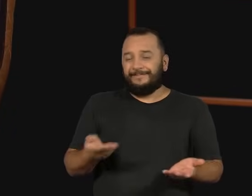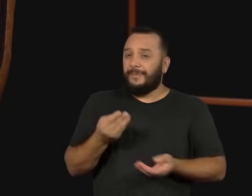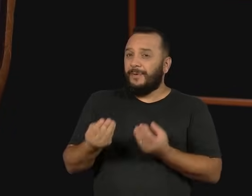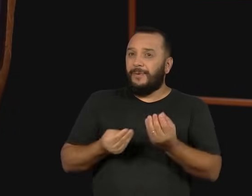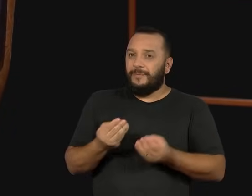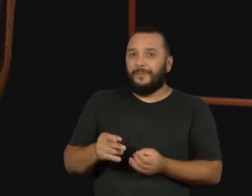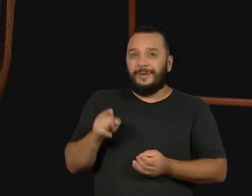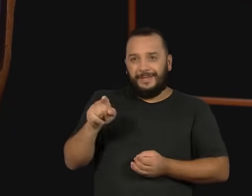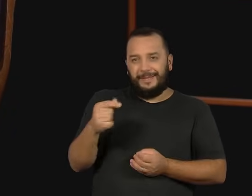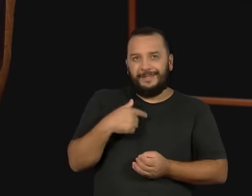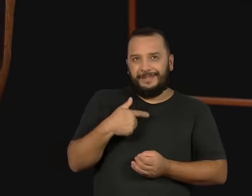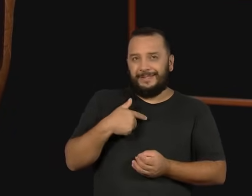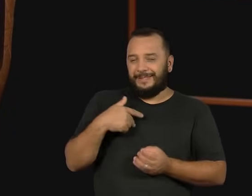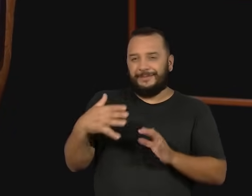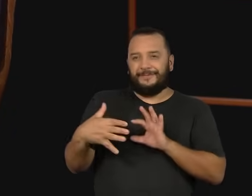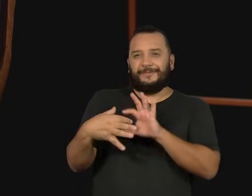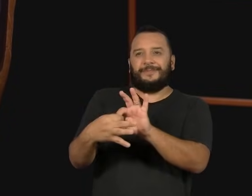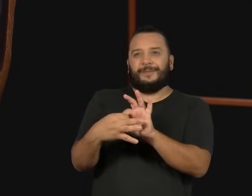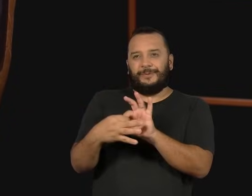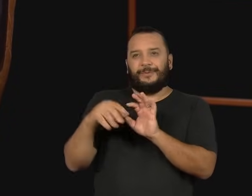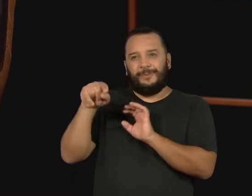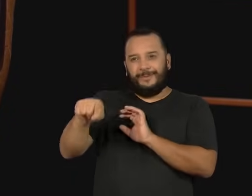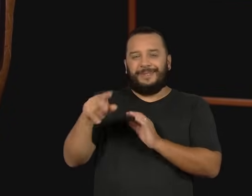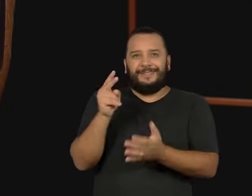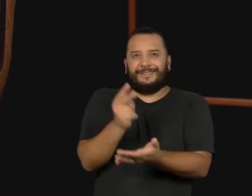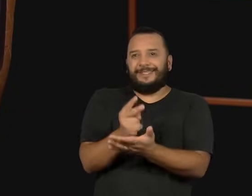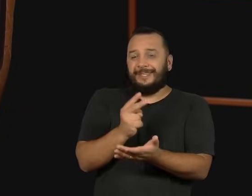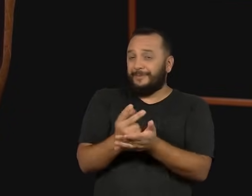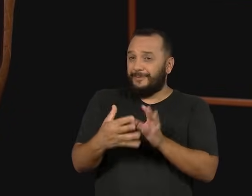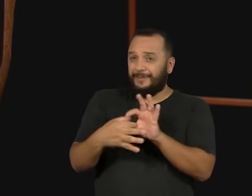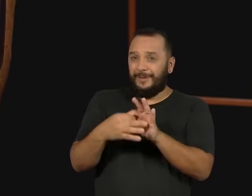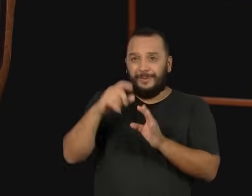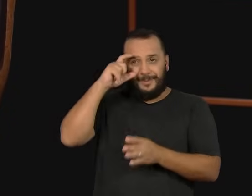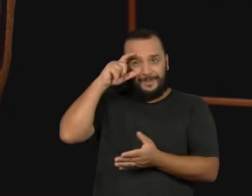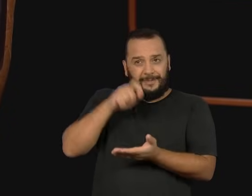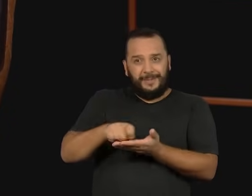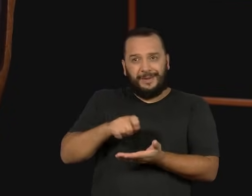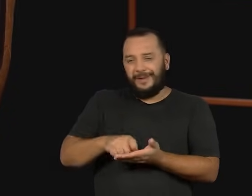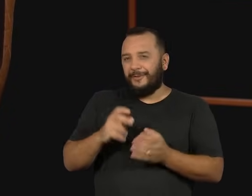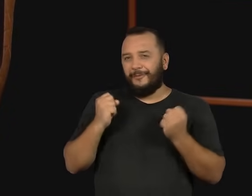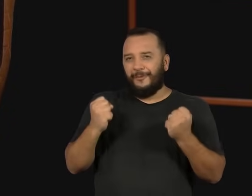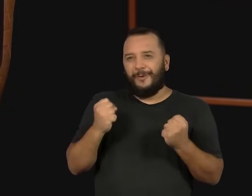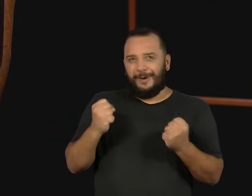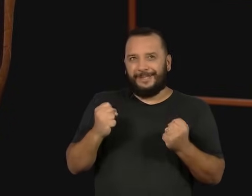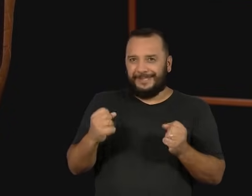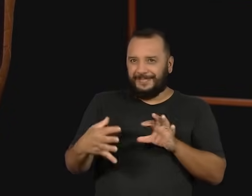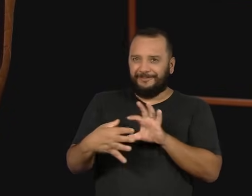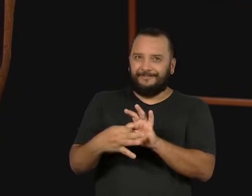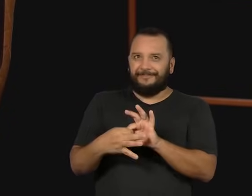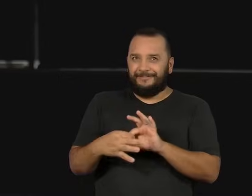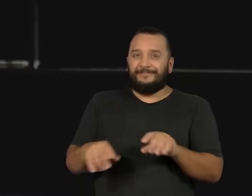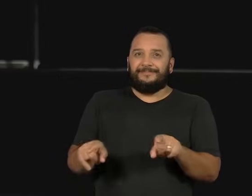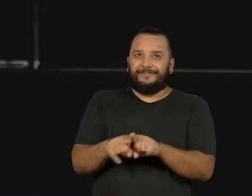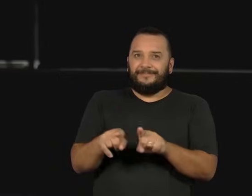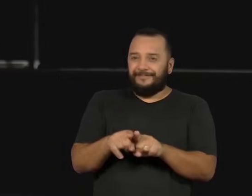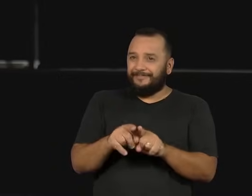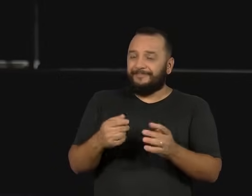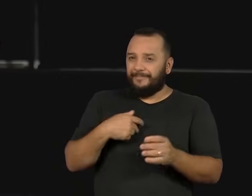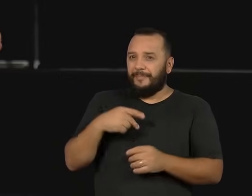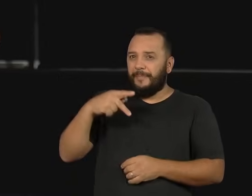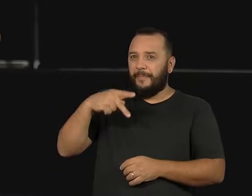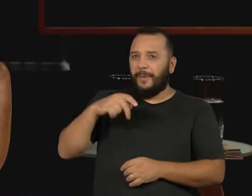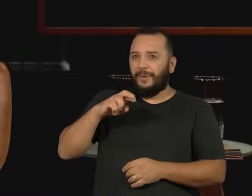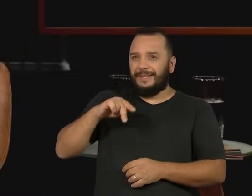com esse vínculo, né? Sempre para mim é muito forte a relação com a Paulicéia desvairada,